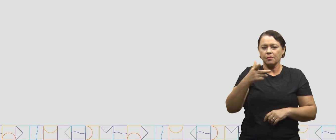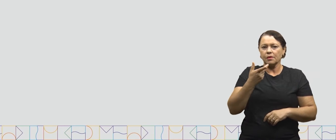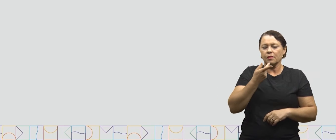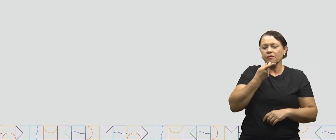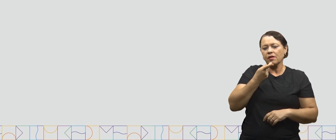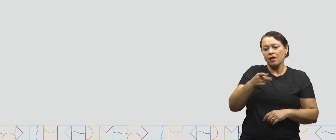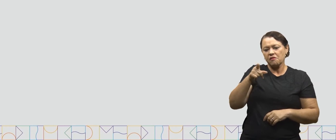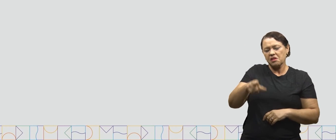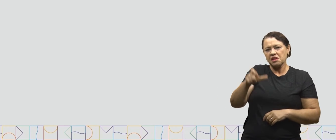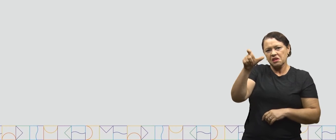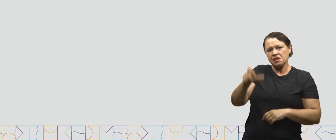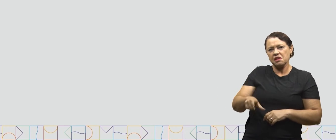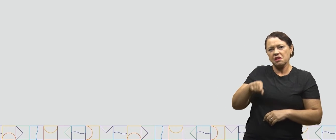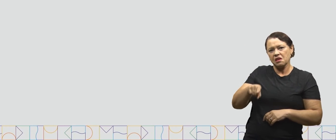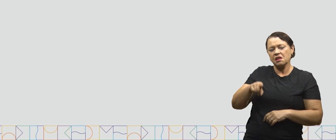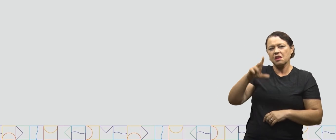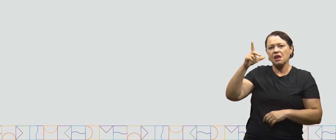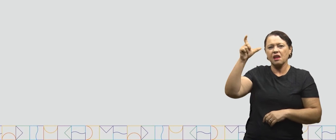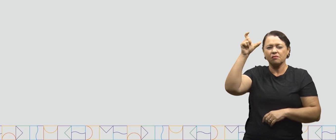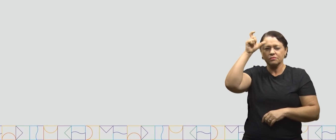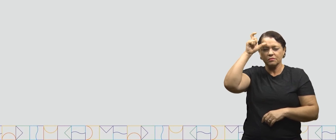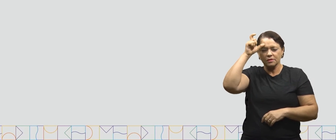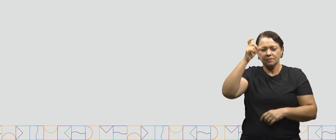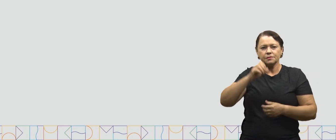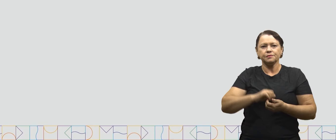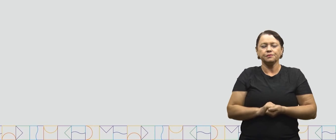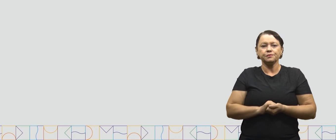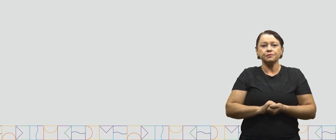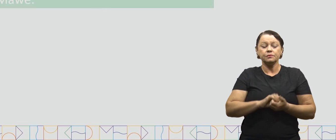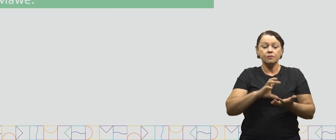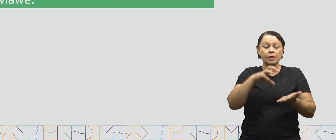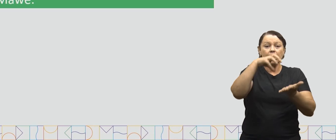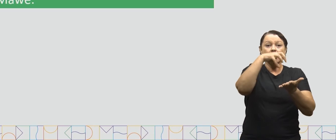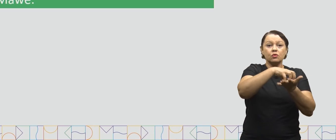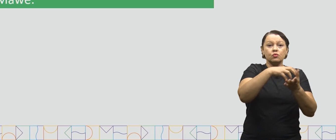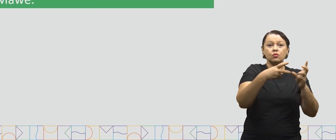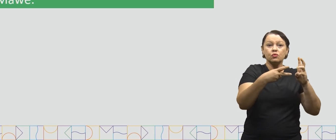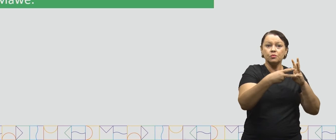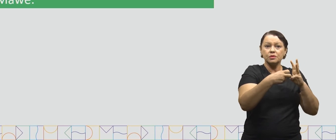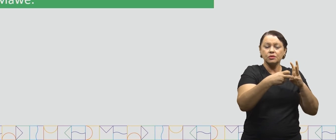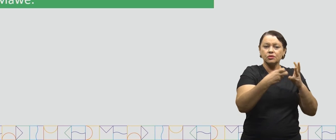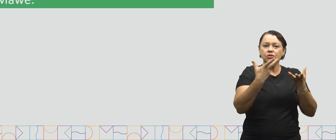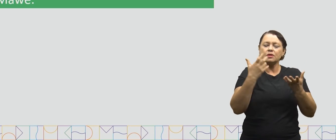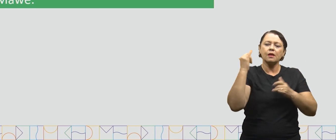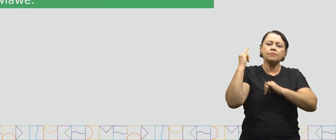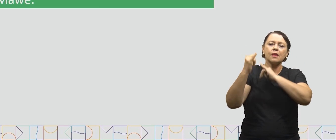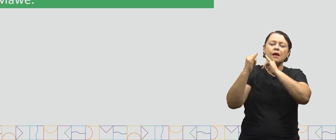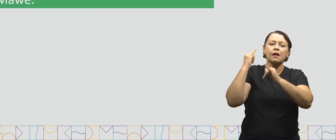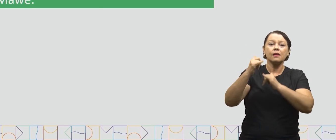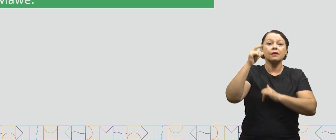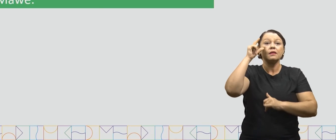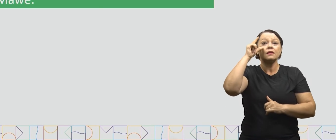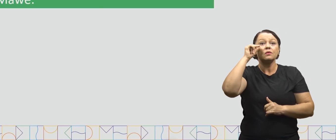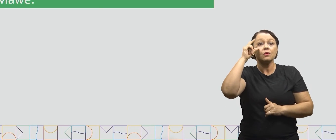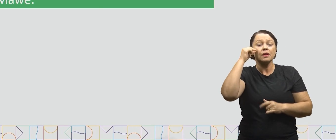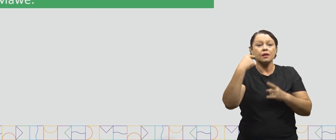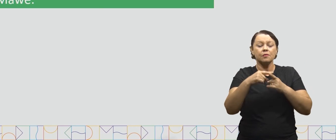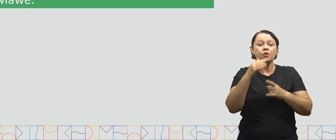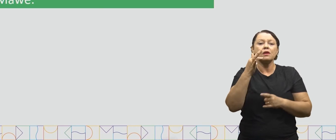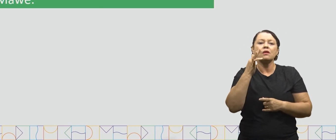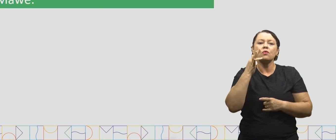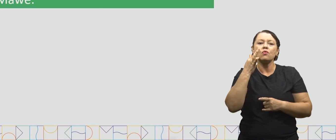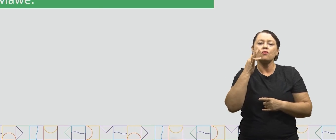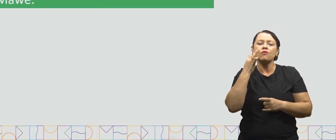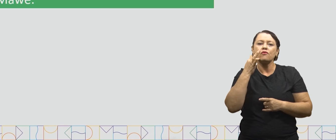considerando um demônio. Dos Sateré Maué, falamos sobre a famosa lenda do Guaraná. Para esse povo, o fruto do